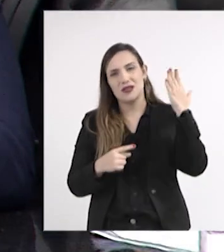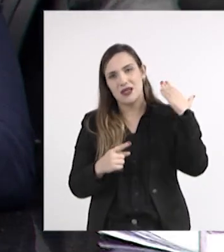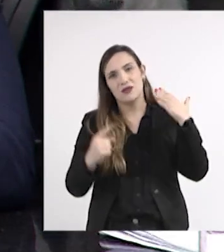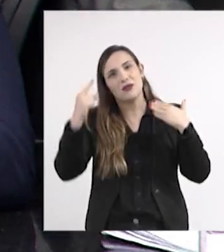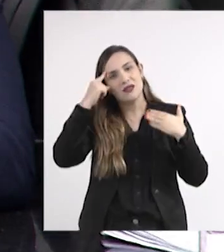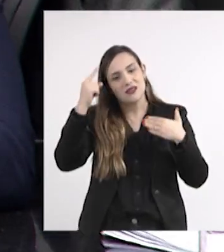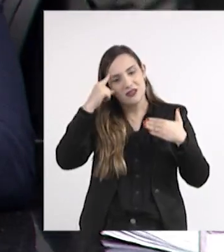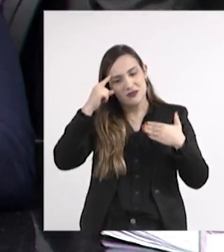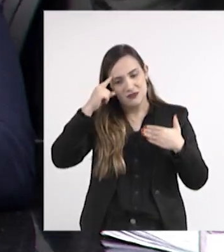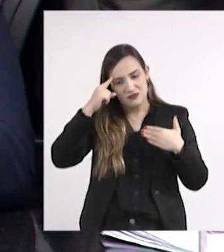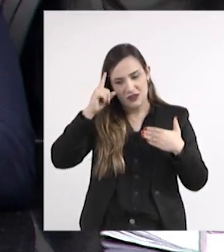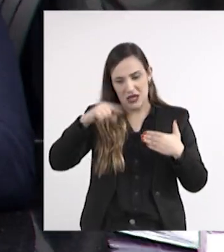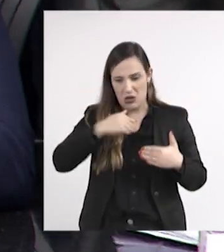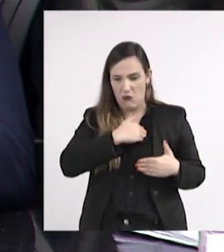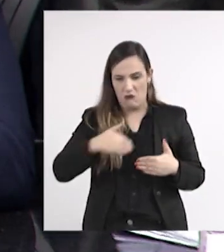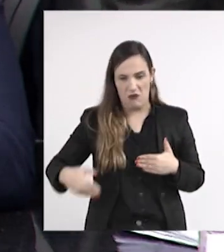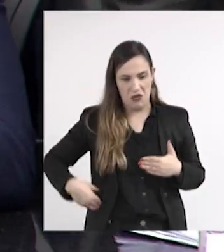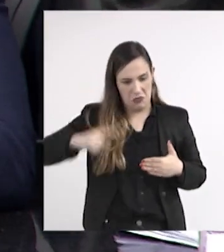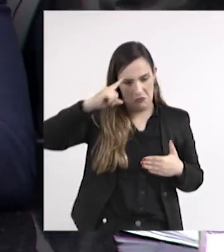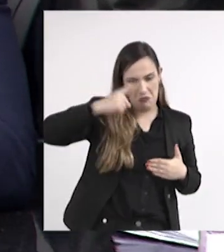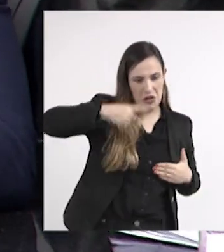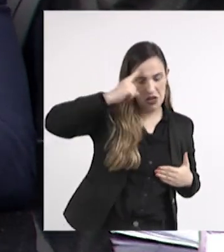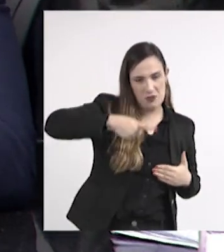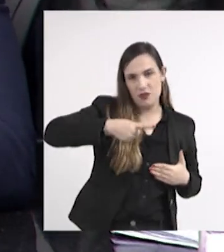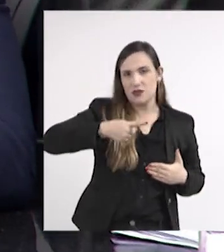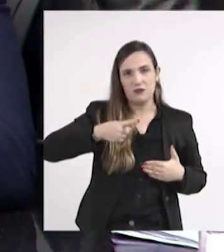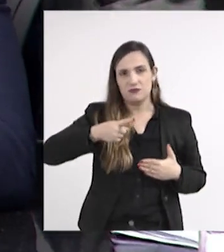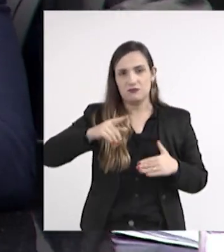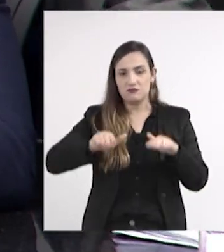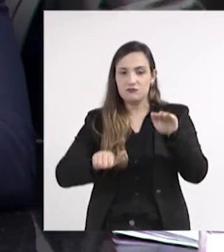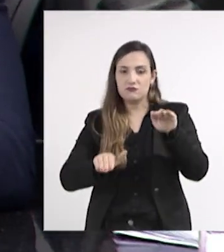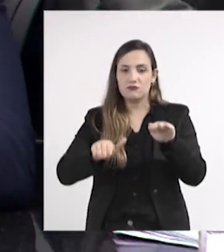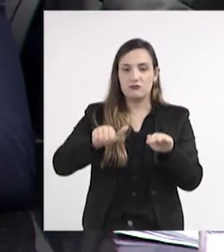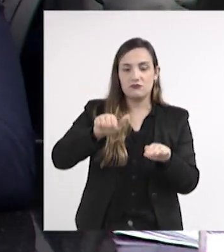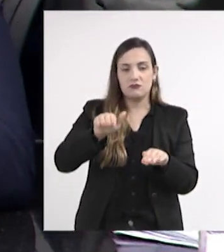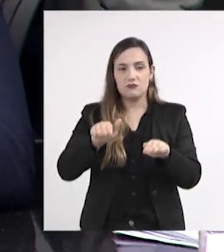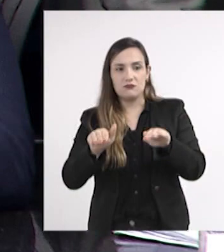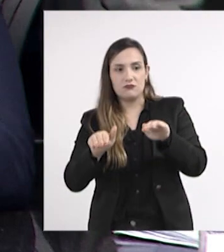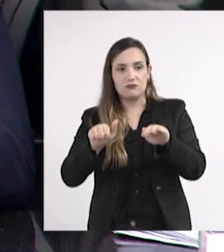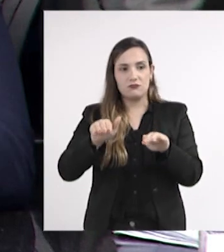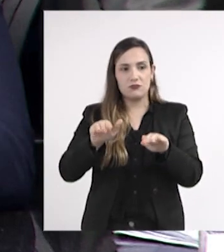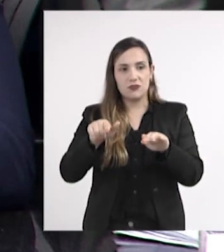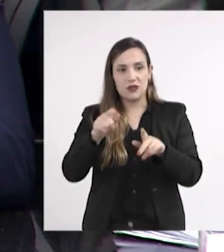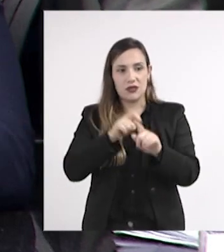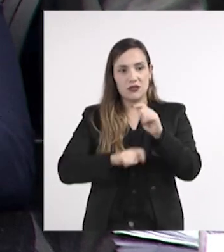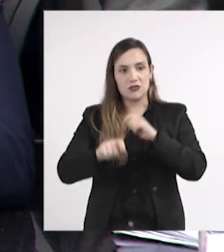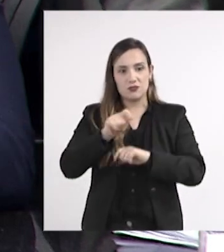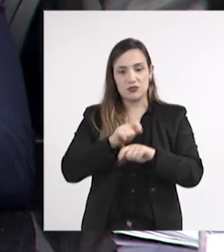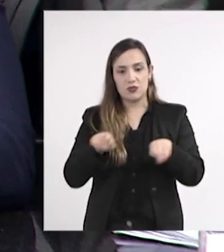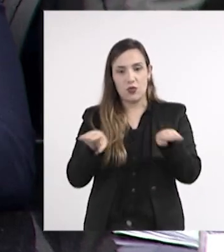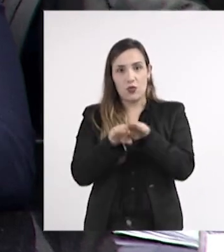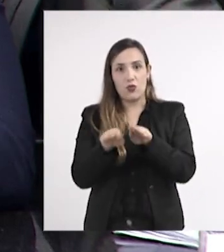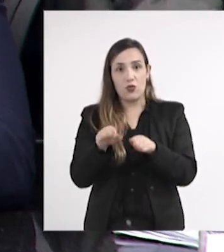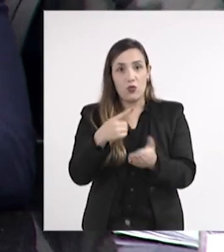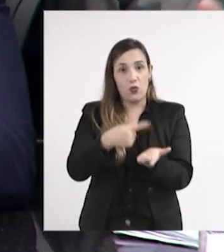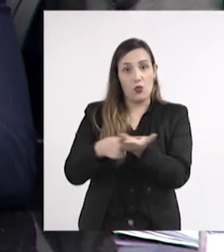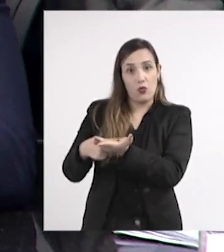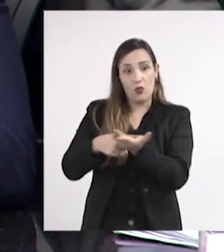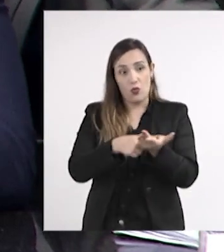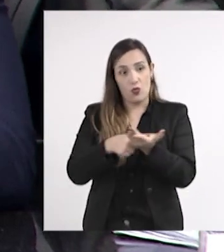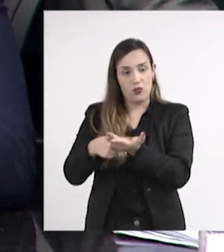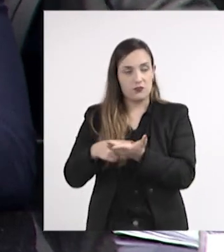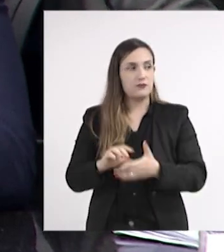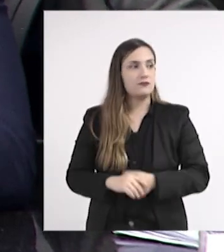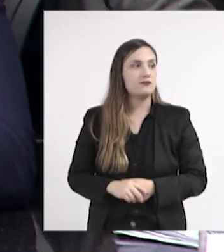de autoridade pública e cada vez mais se reveste dos moldes de administração consensual. Não é